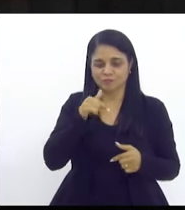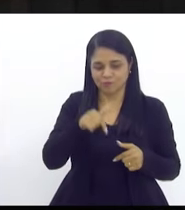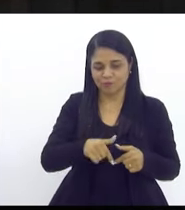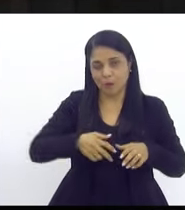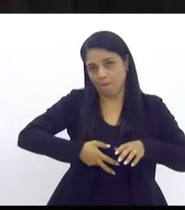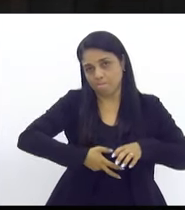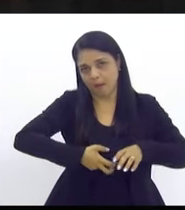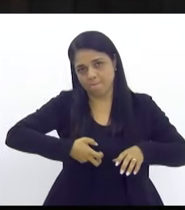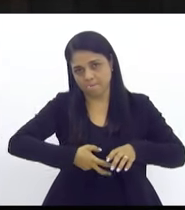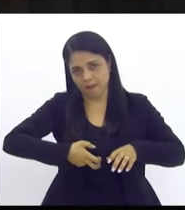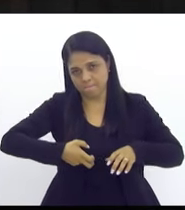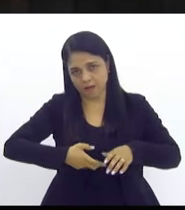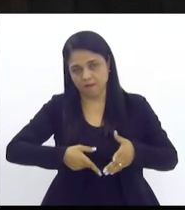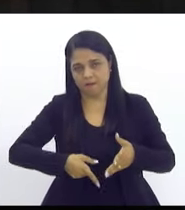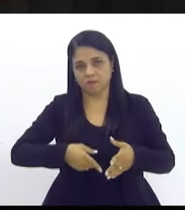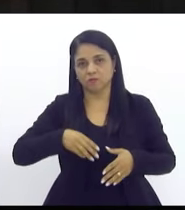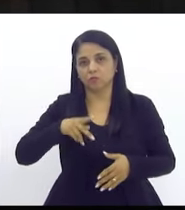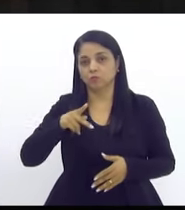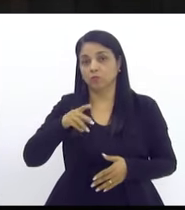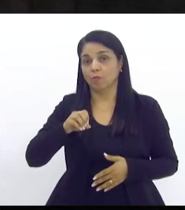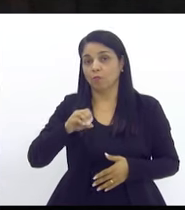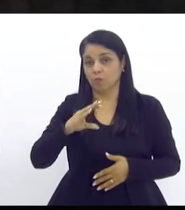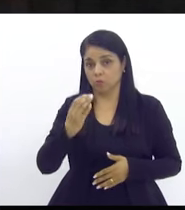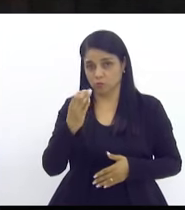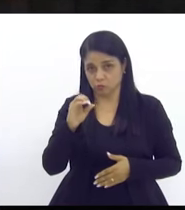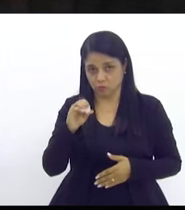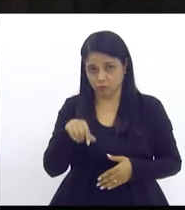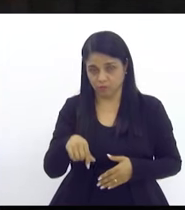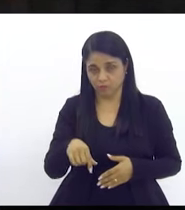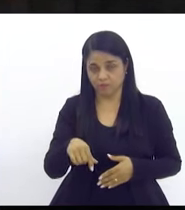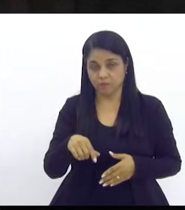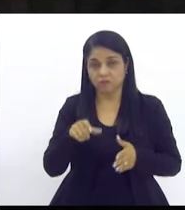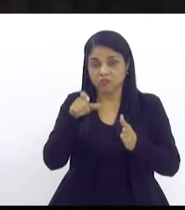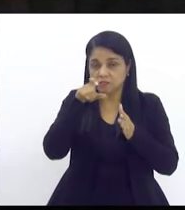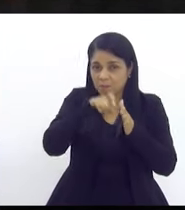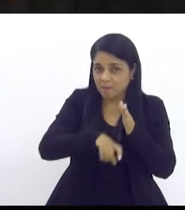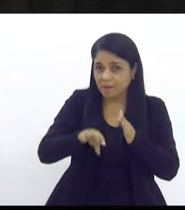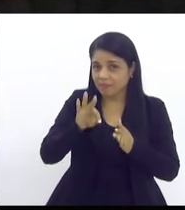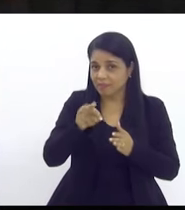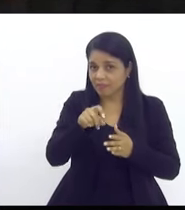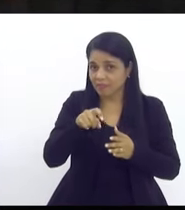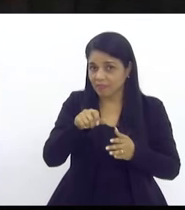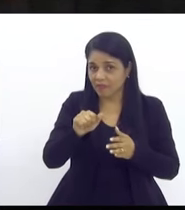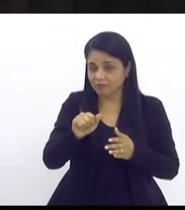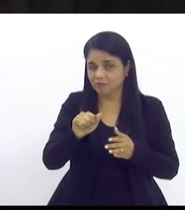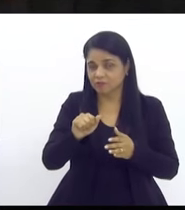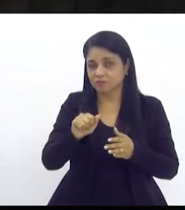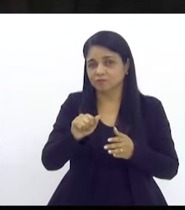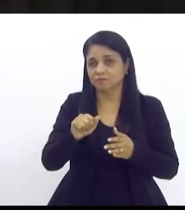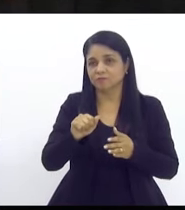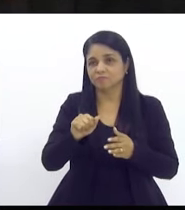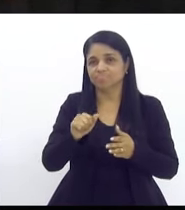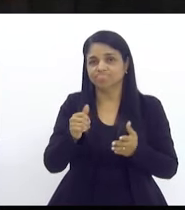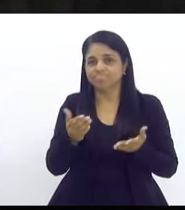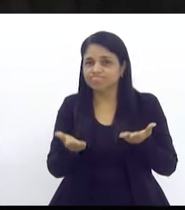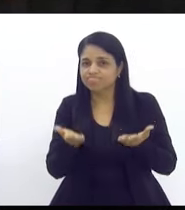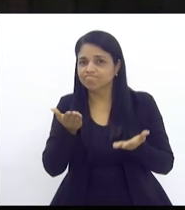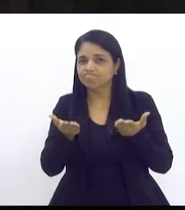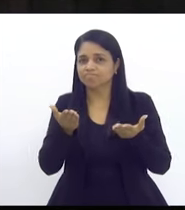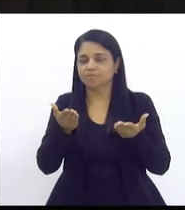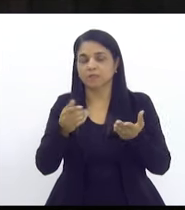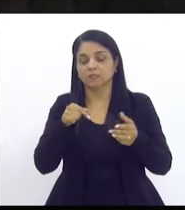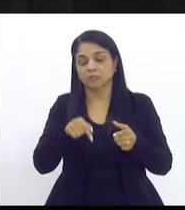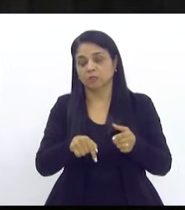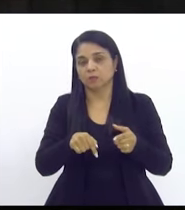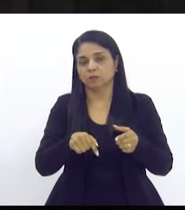produção do poço. Tinha que ser uma taxa que fosse medida, não em cima da